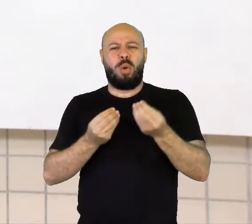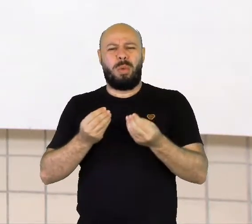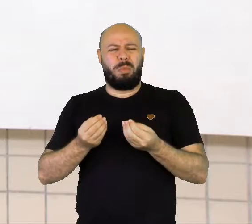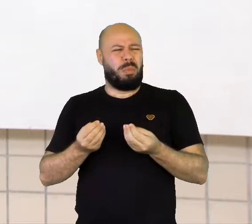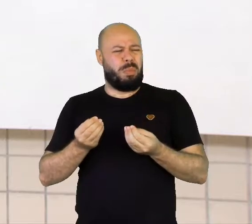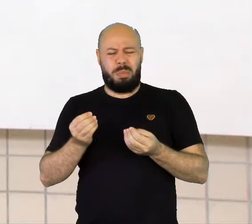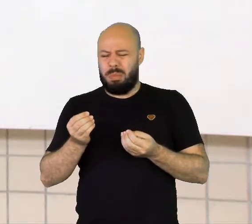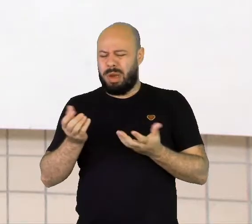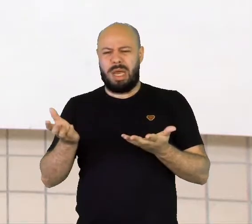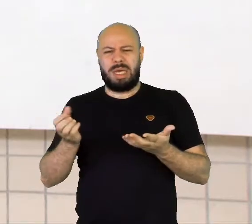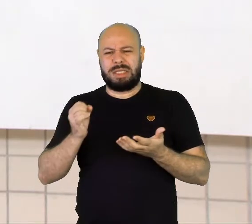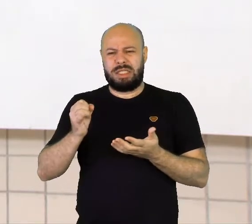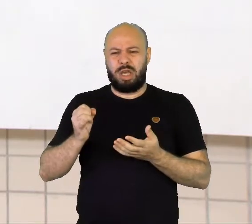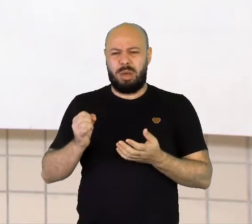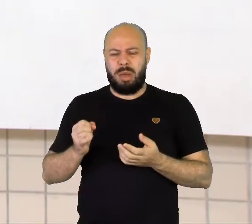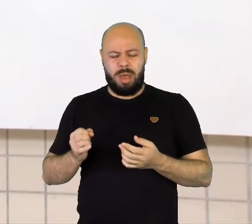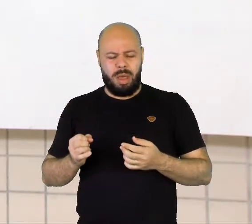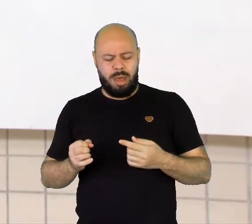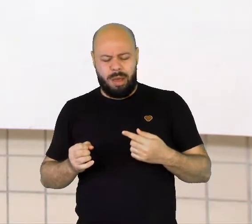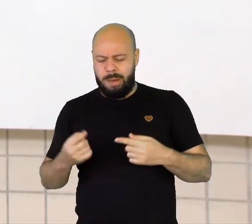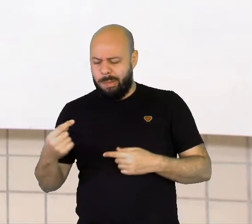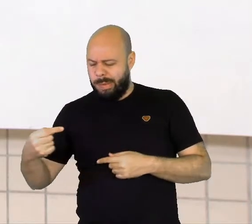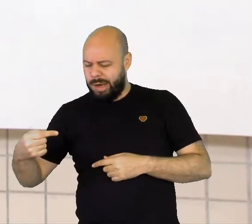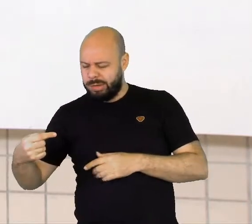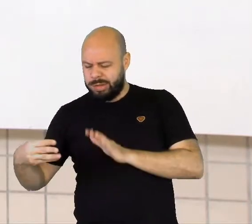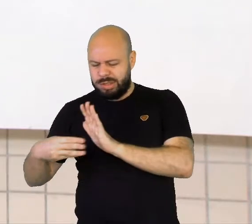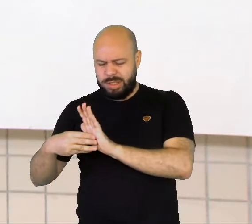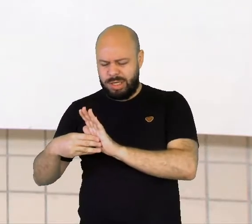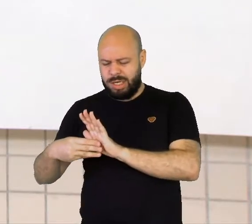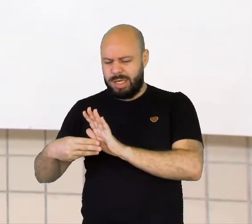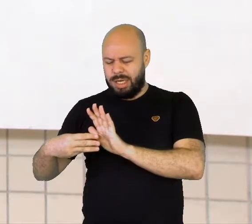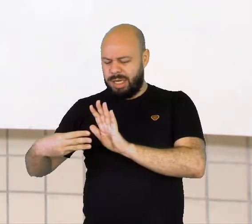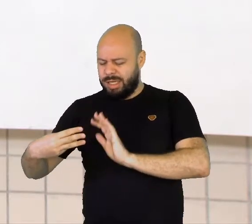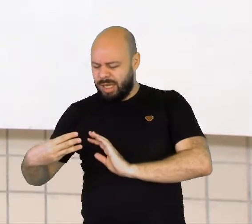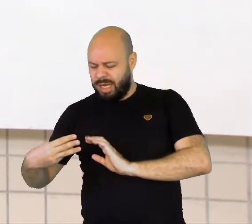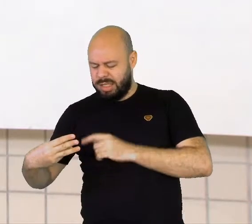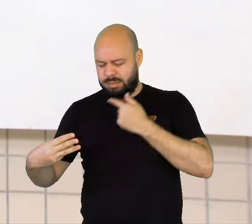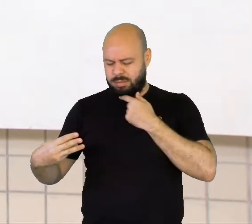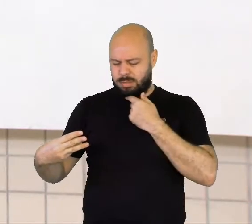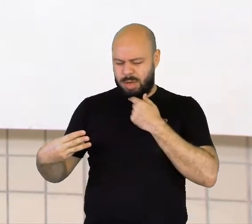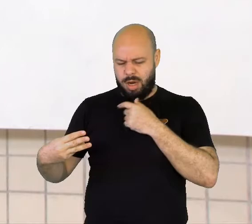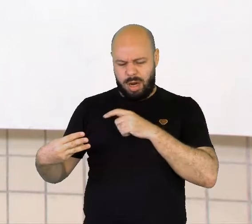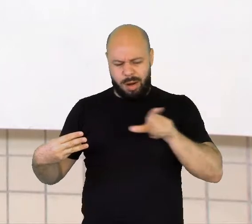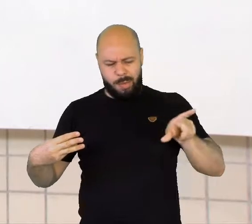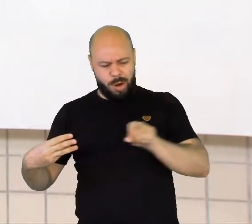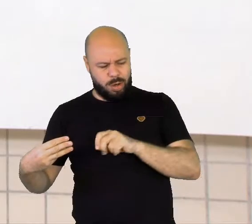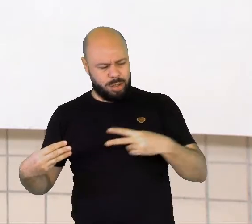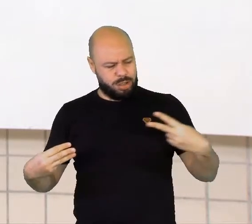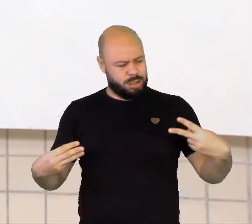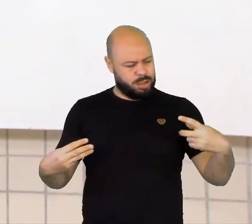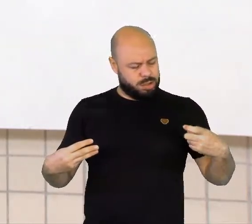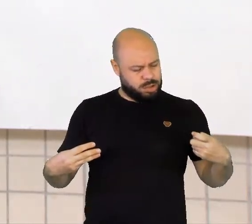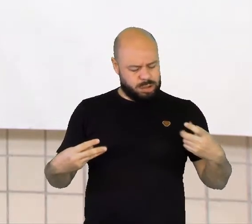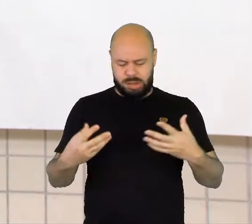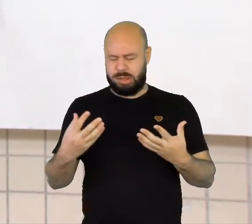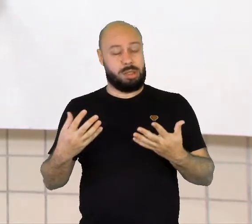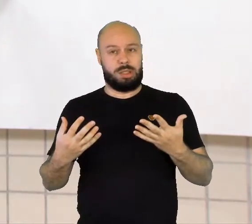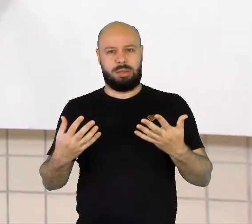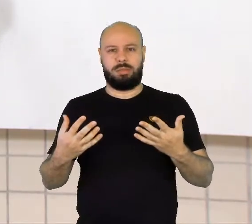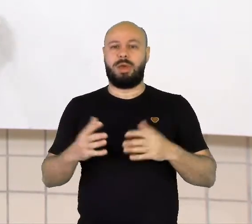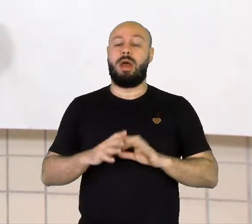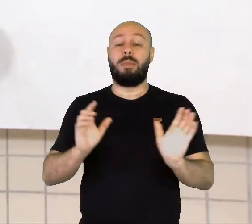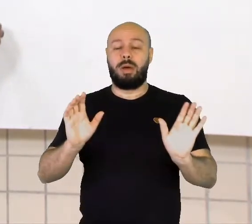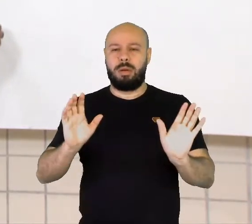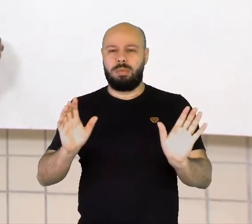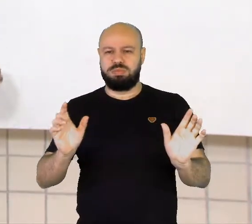3 menor que x, e sim chegando já na resposta x maior que menos 3. Vamos resolver então, conforme o problema está fazendo